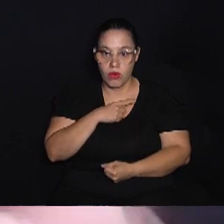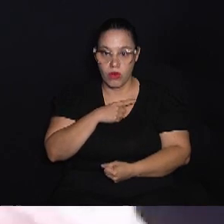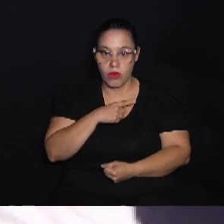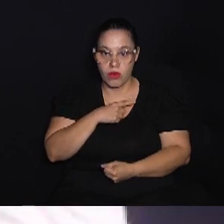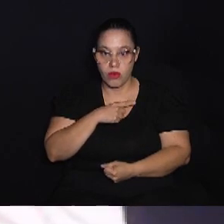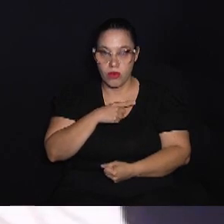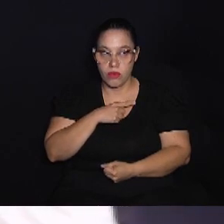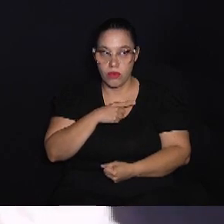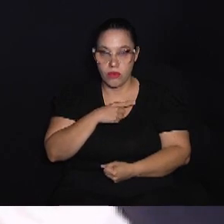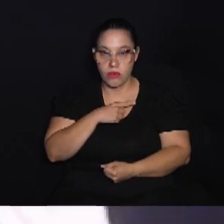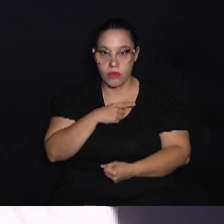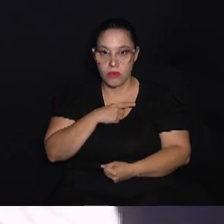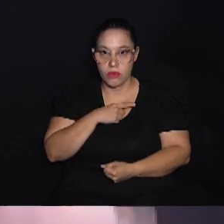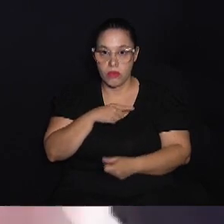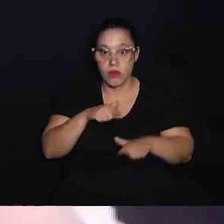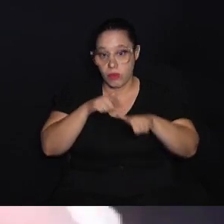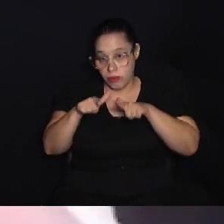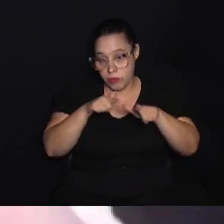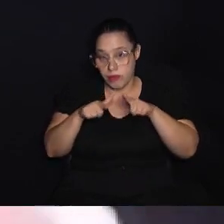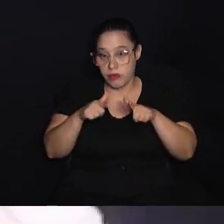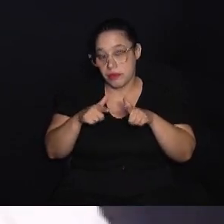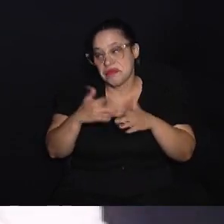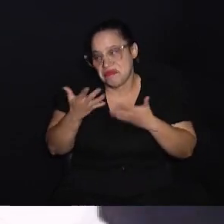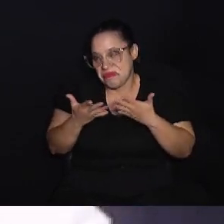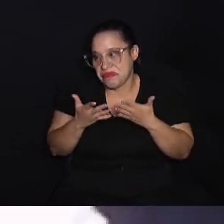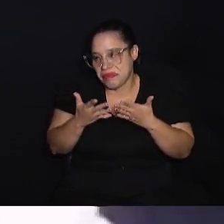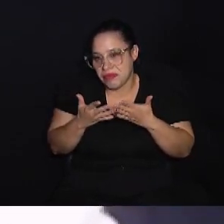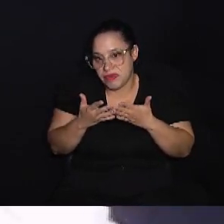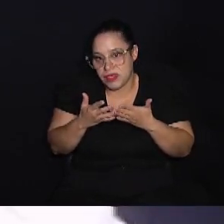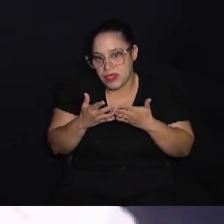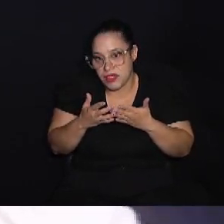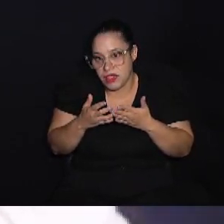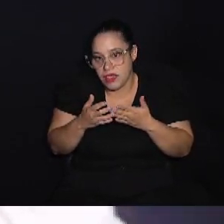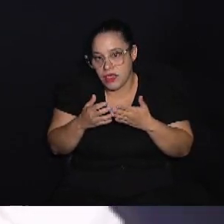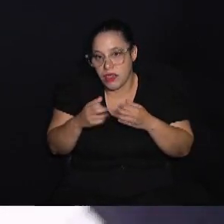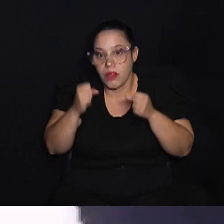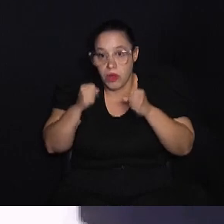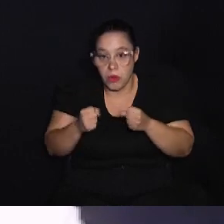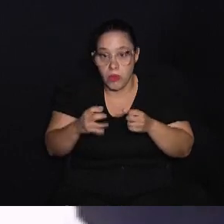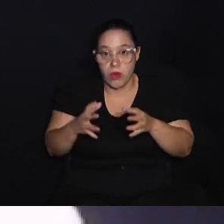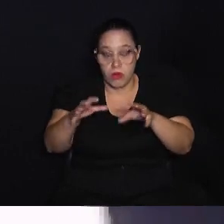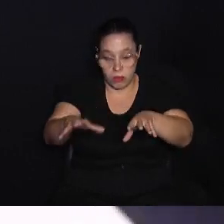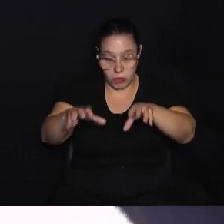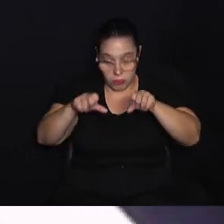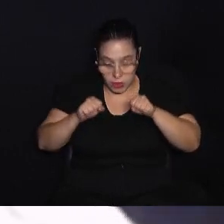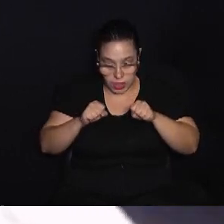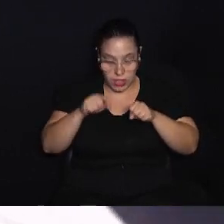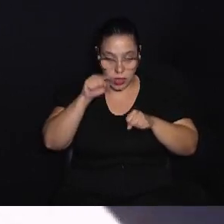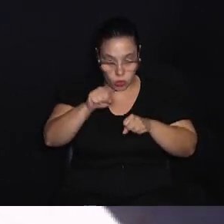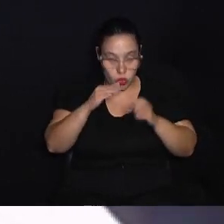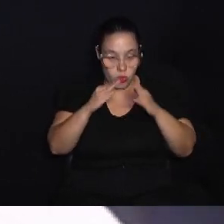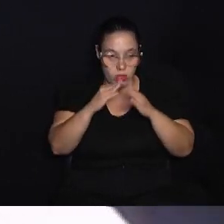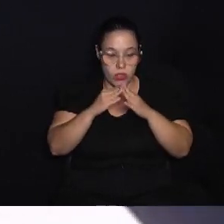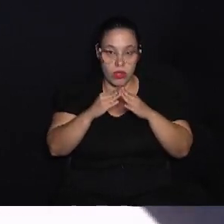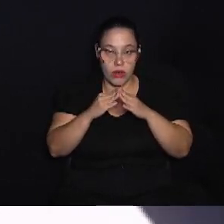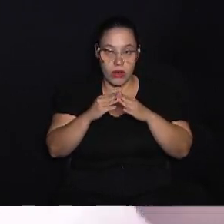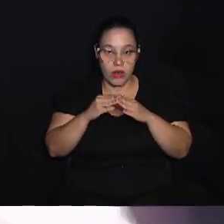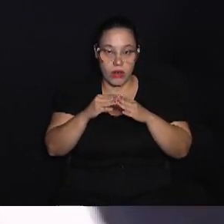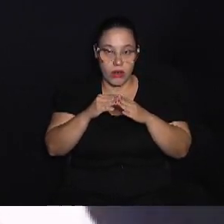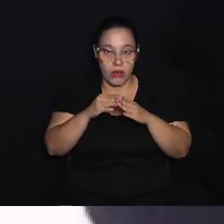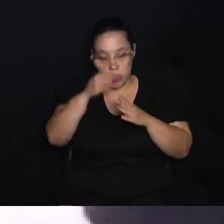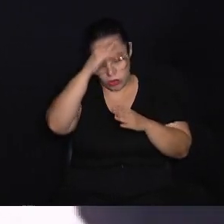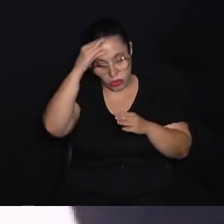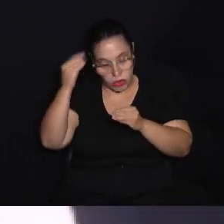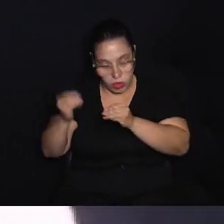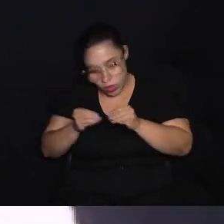ele tem uma forma, né, de trabalhar, digamos assim. Então, tem alguns pontos que podem coletar na sua casa e tem